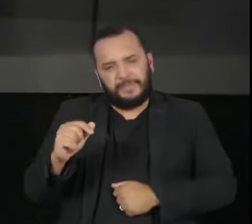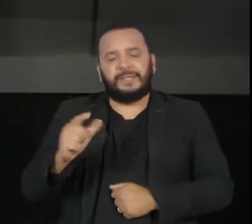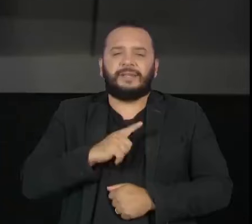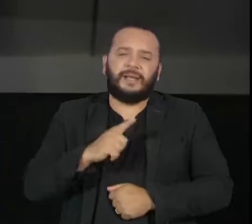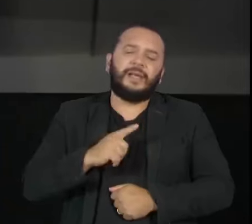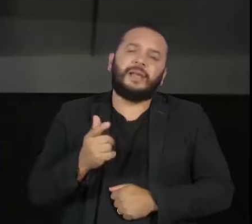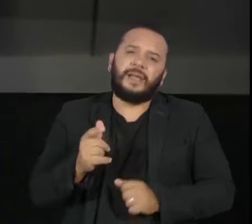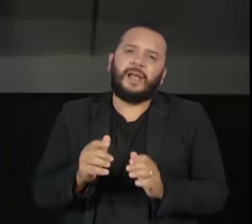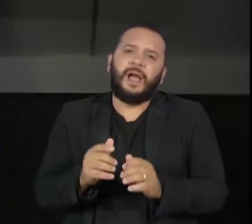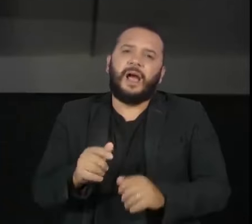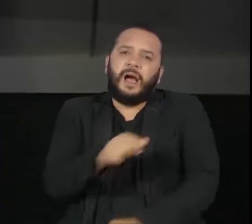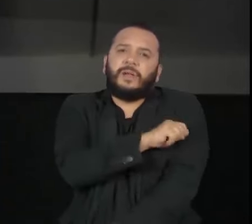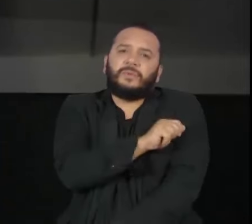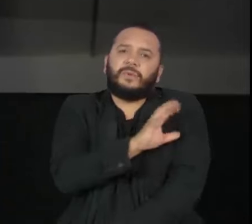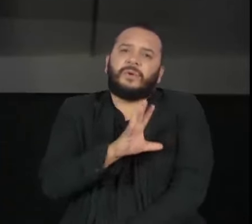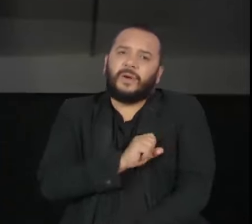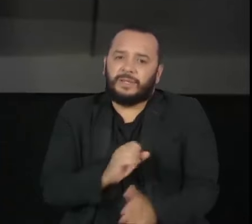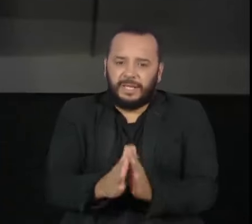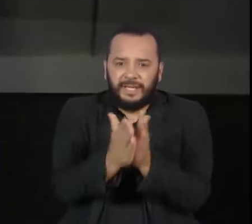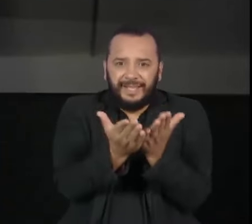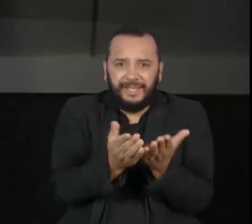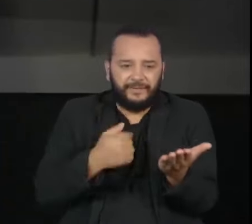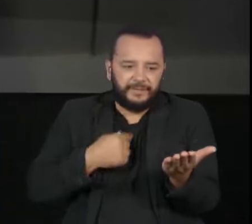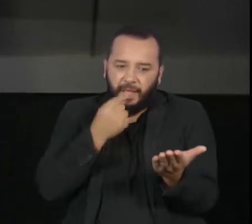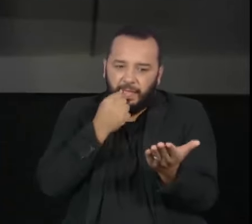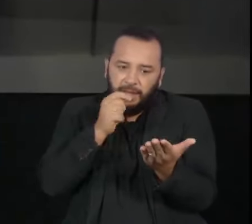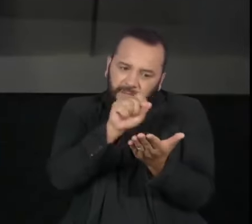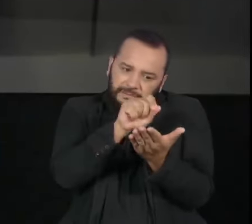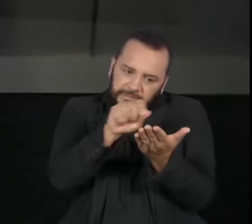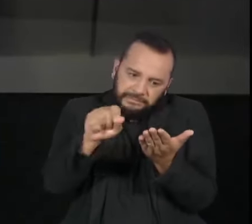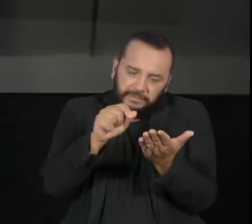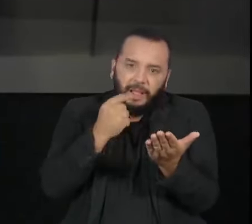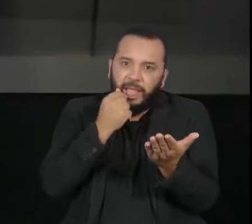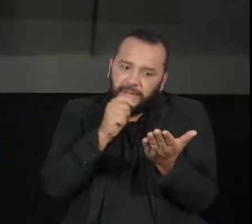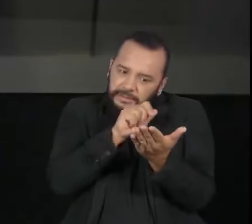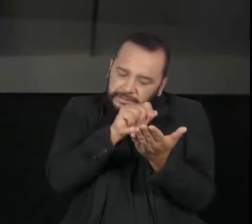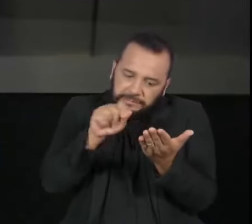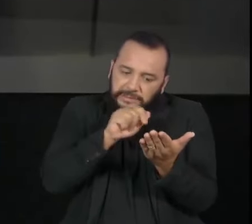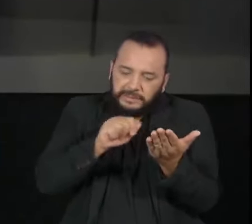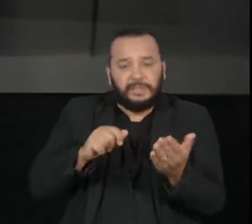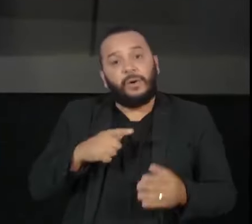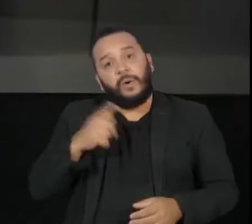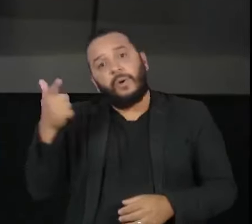de pegar um livro e grifar, né, marcar todo o texto no livro.